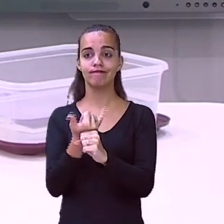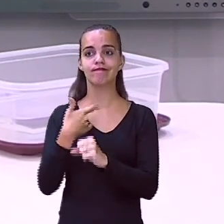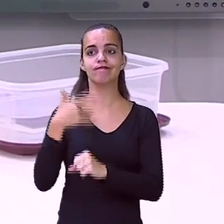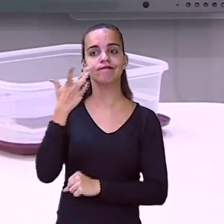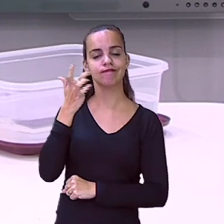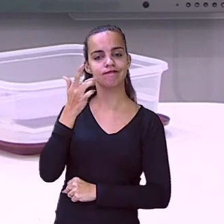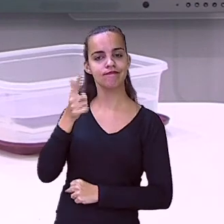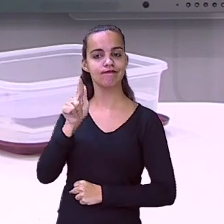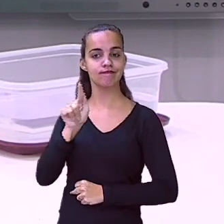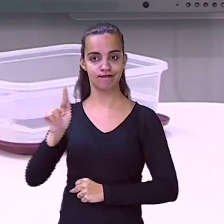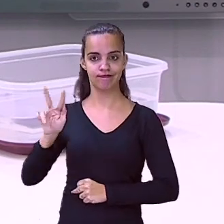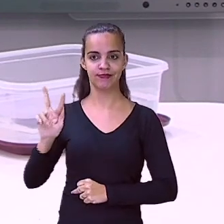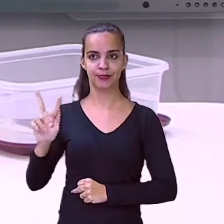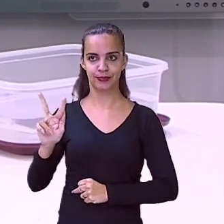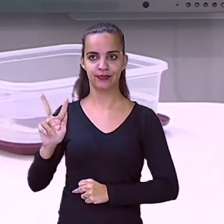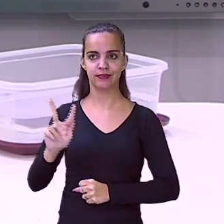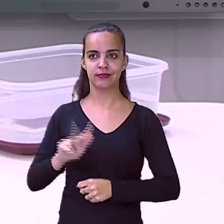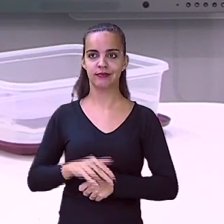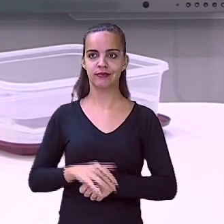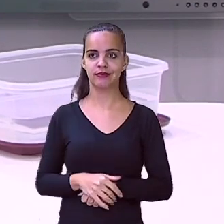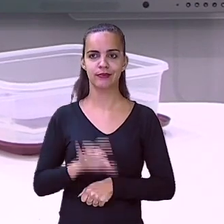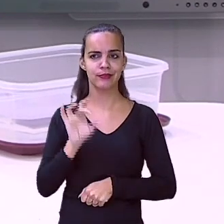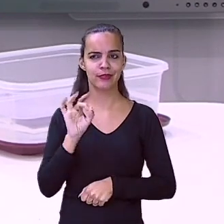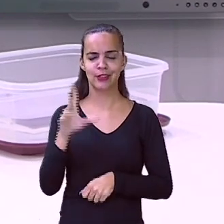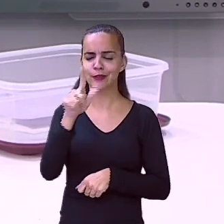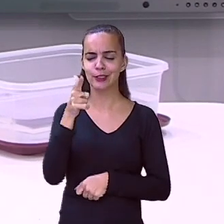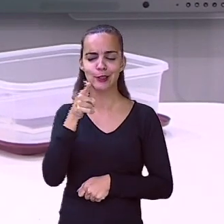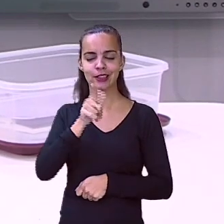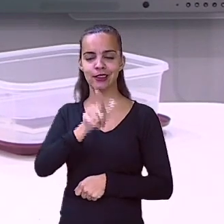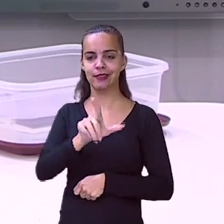YouTube, SMED-GV. Você só tem a ganhar.